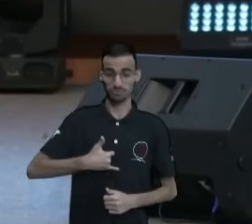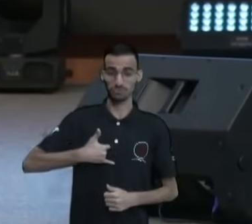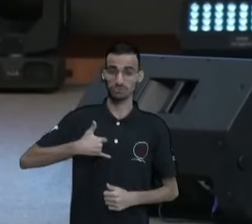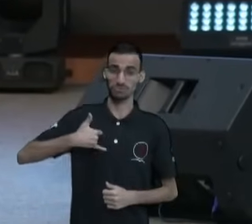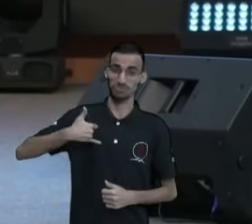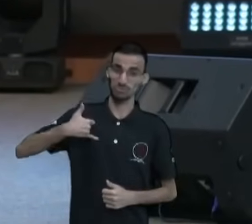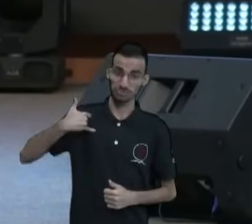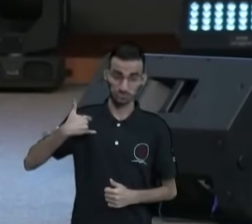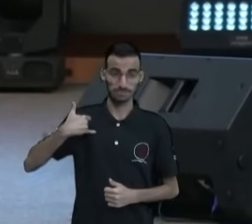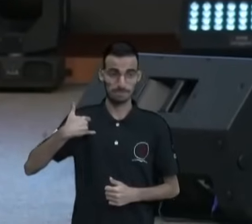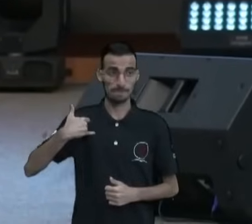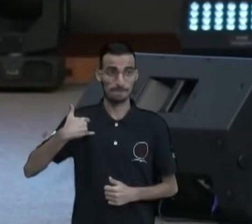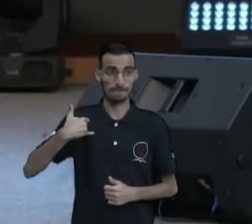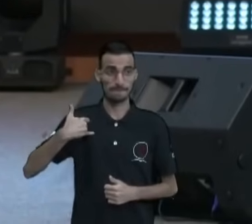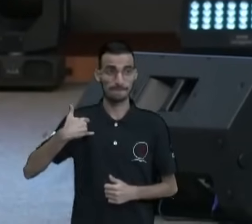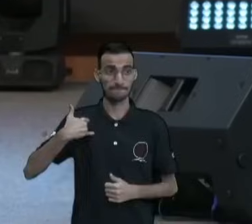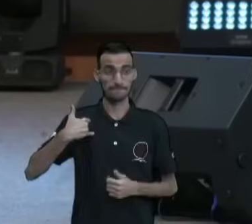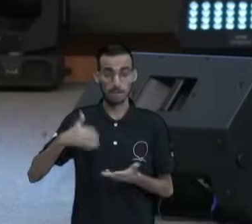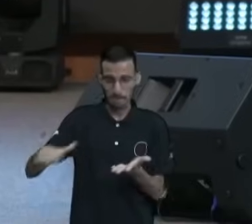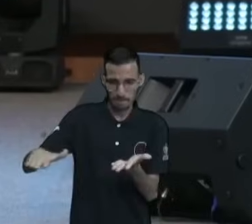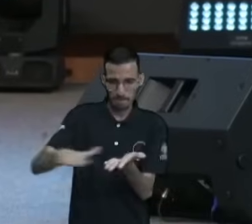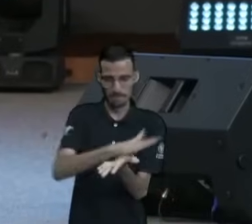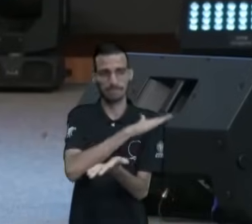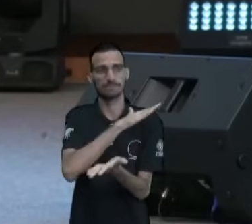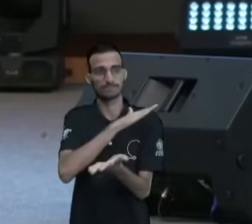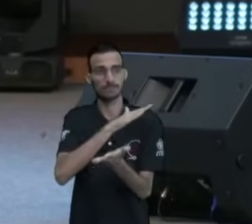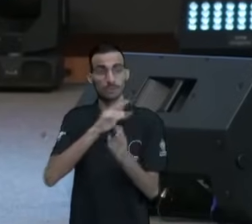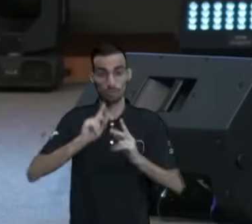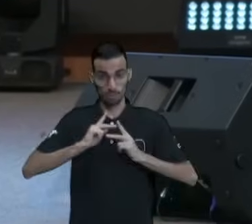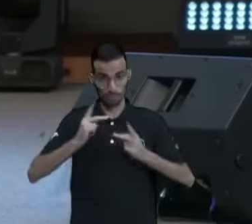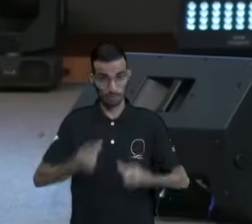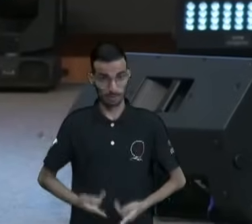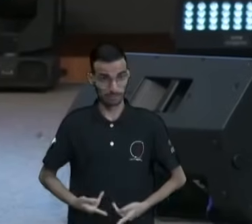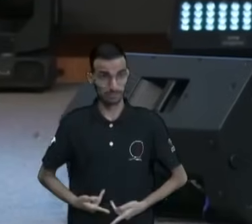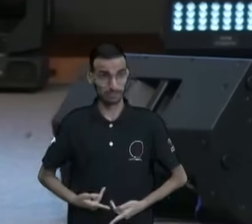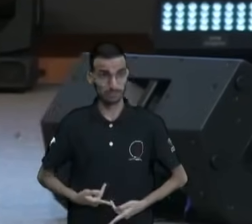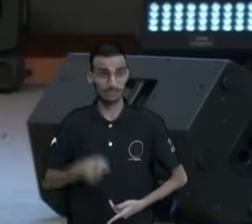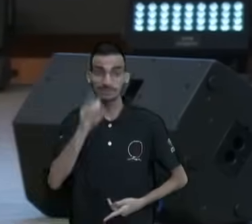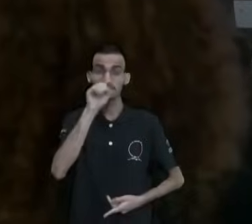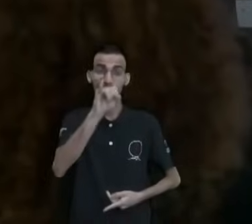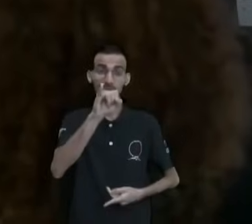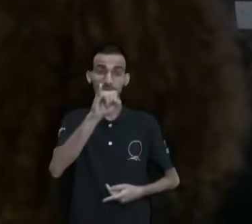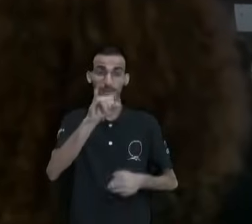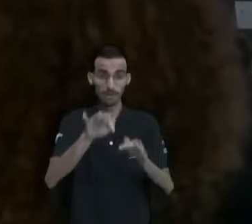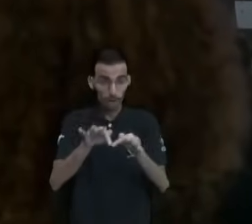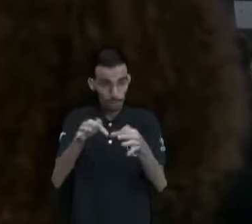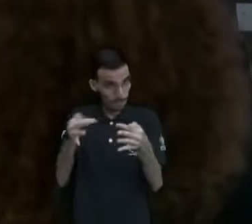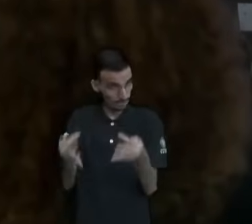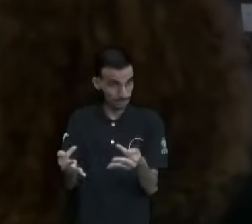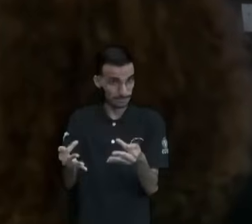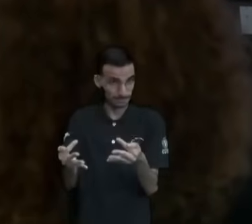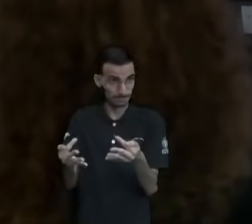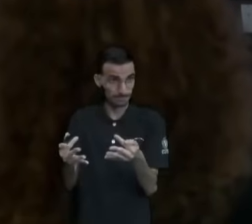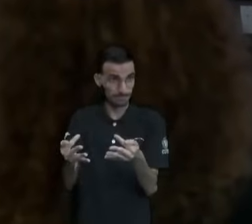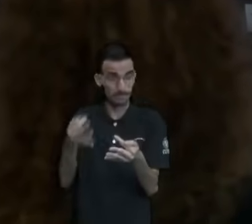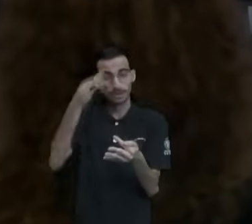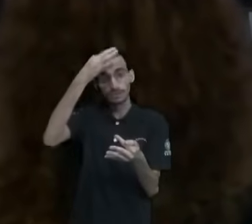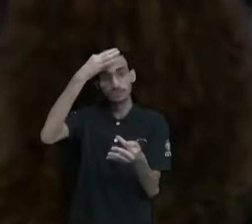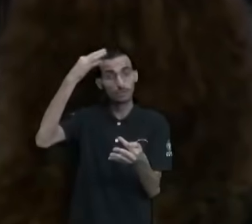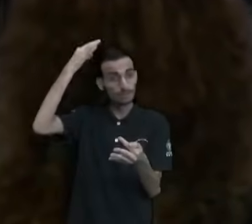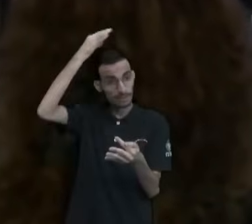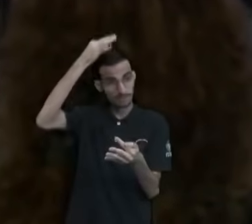o homem mas o humilde de espírito alcançará honra todo Soberbo chega a hora de